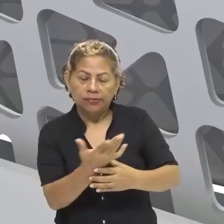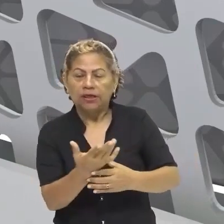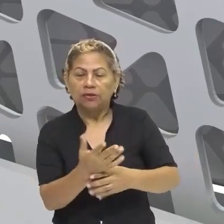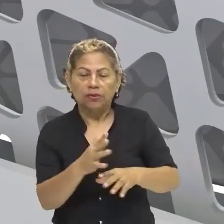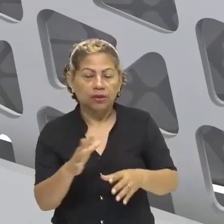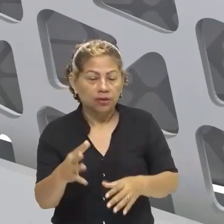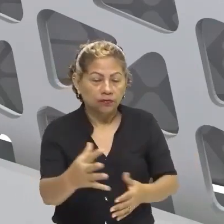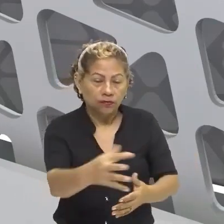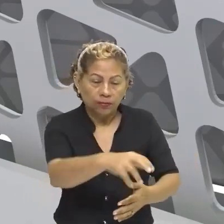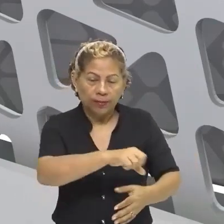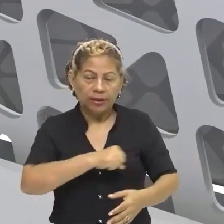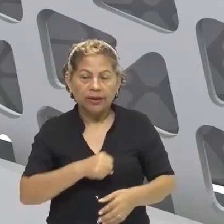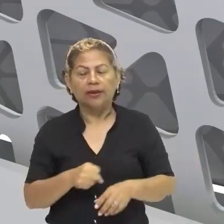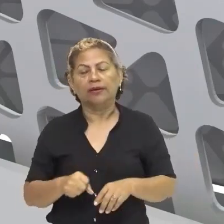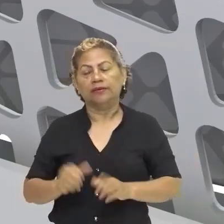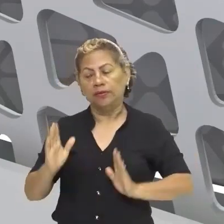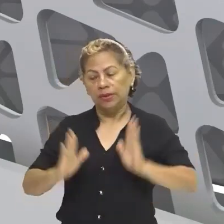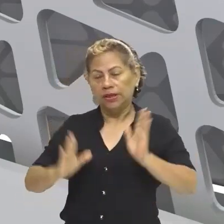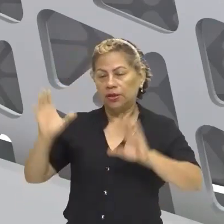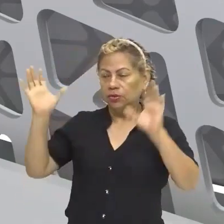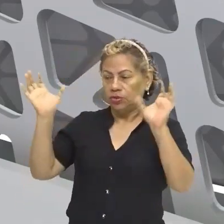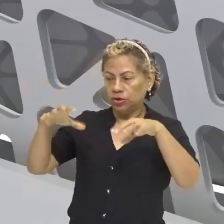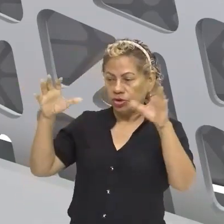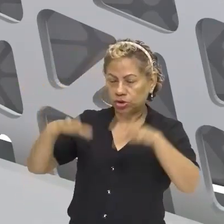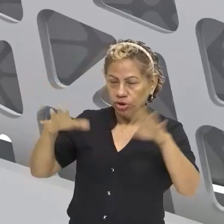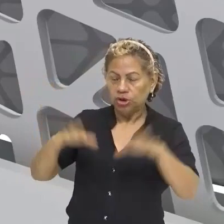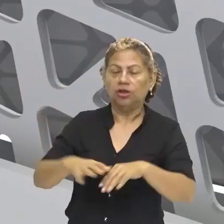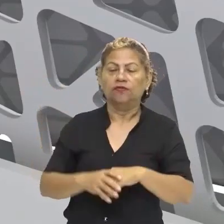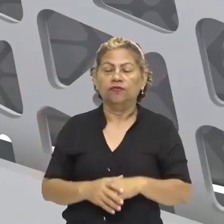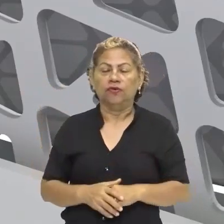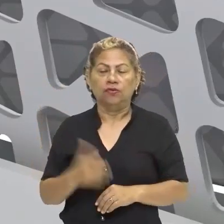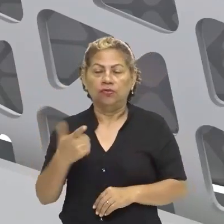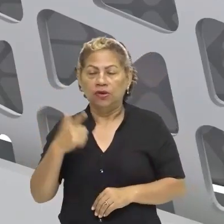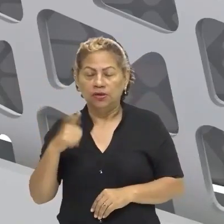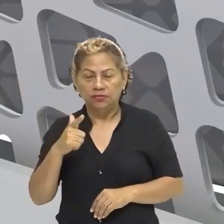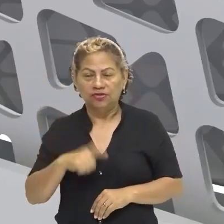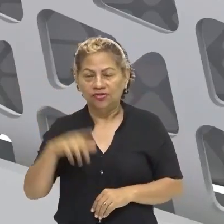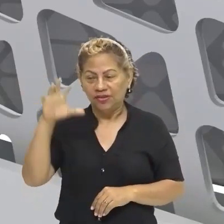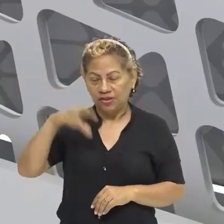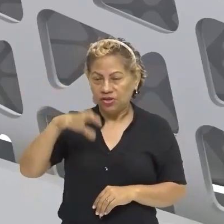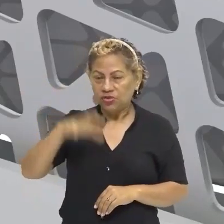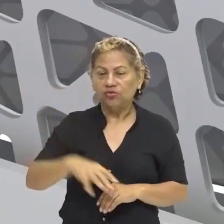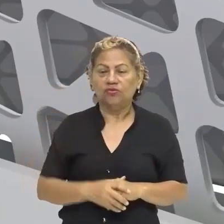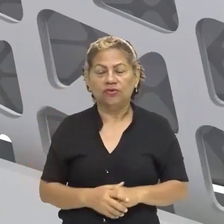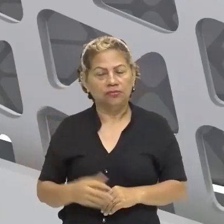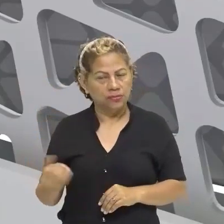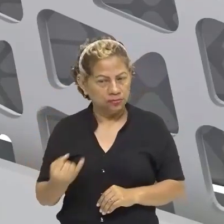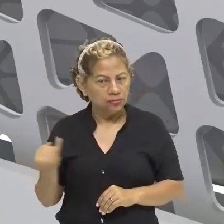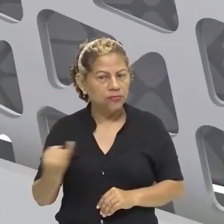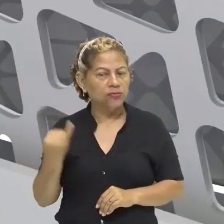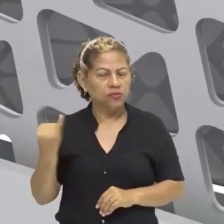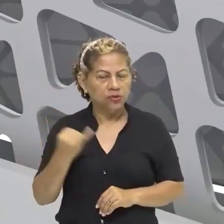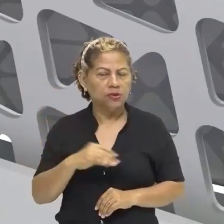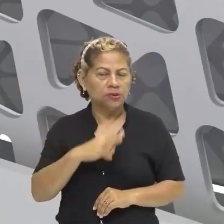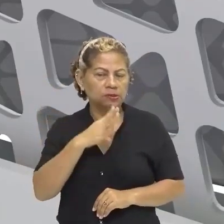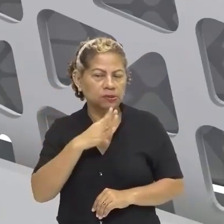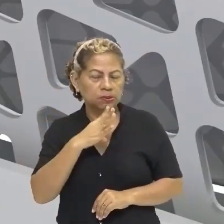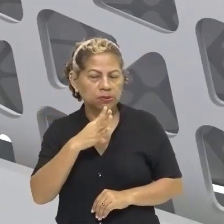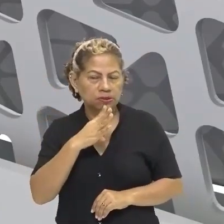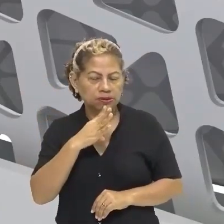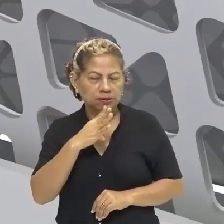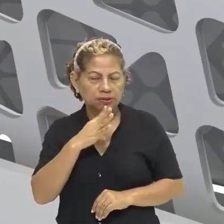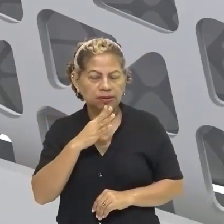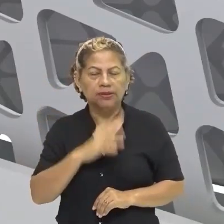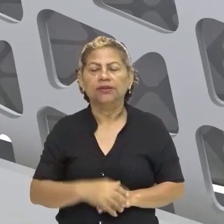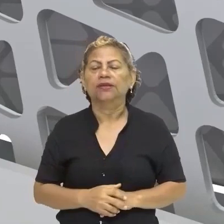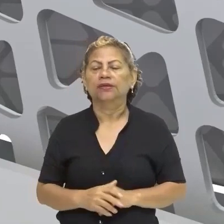eu vou ter períodos de chuva ou períodos de seca, certo? Então, é importante nós conhecermos esse